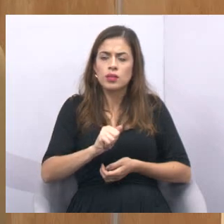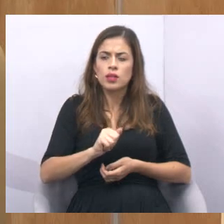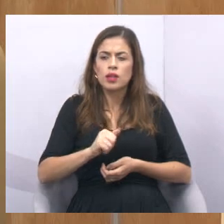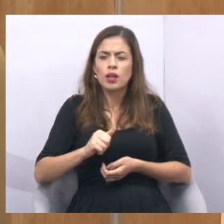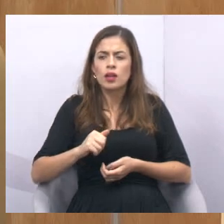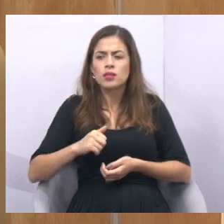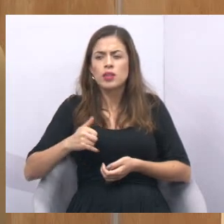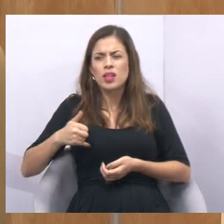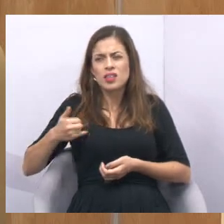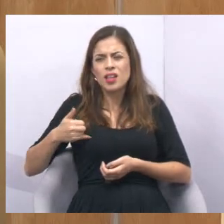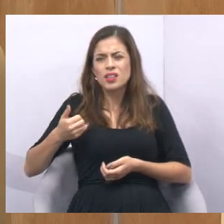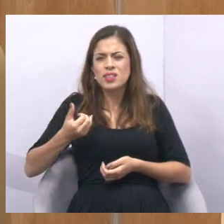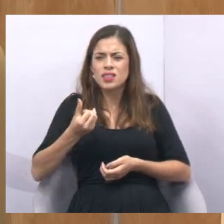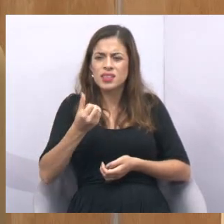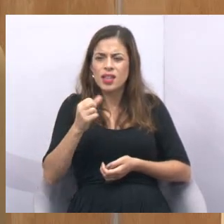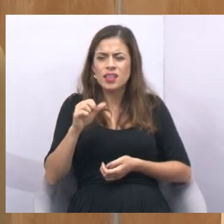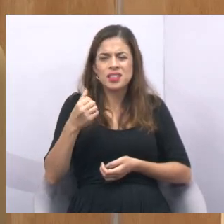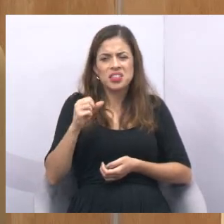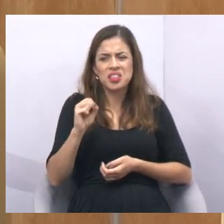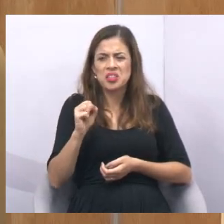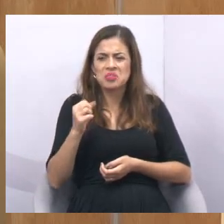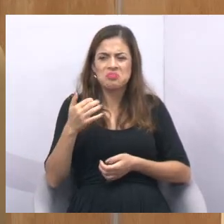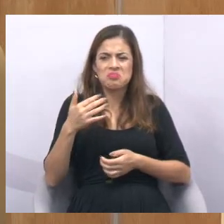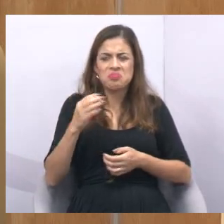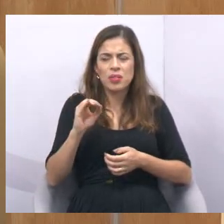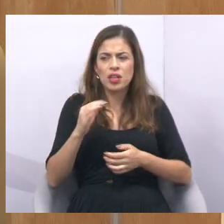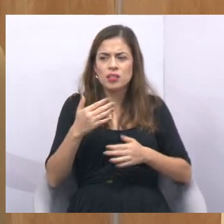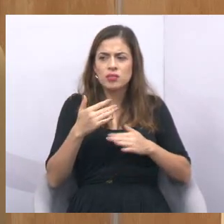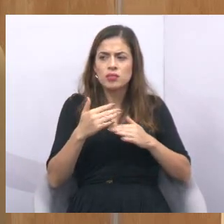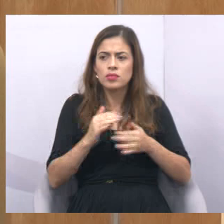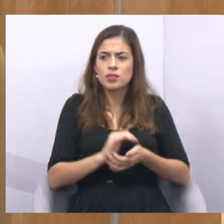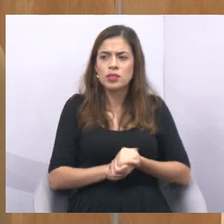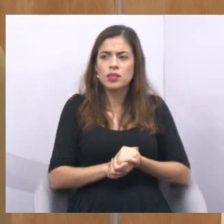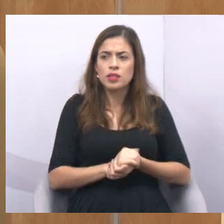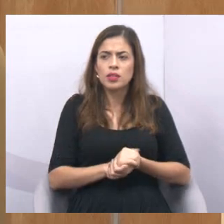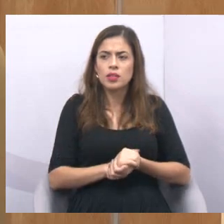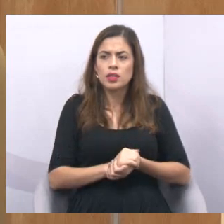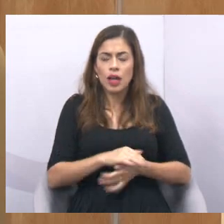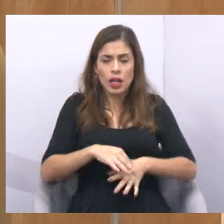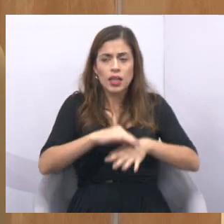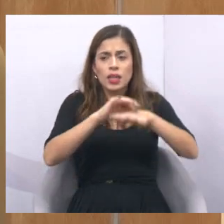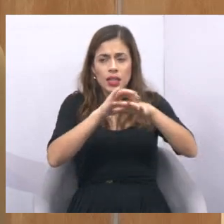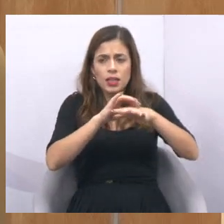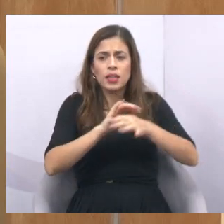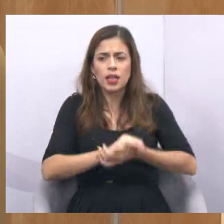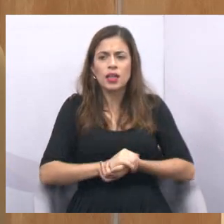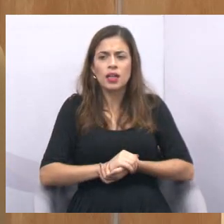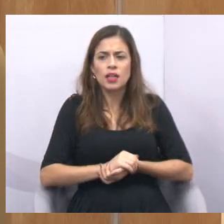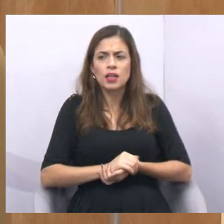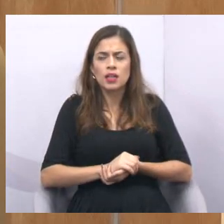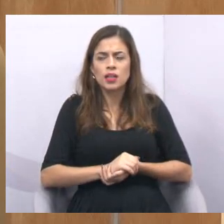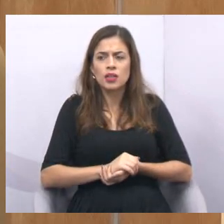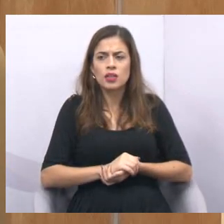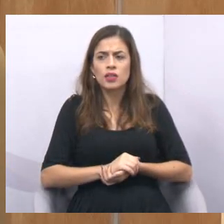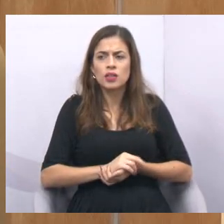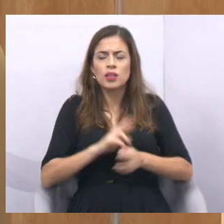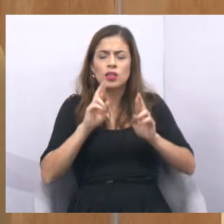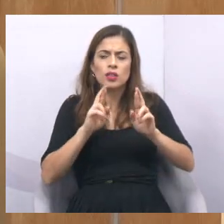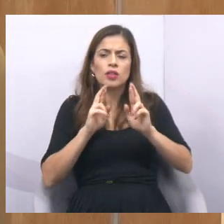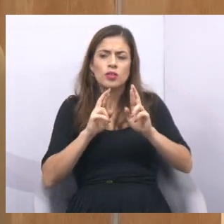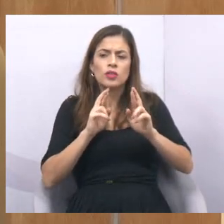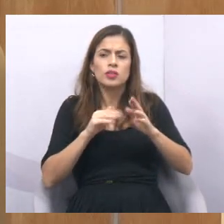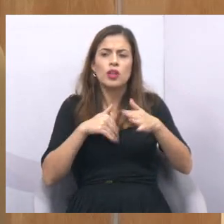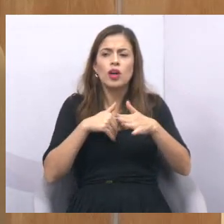tantos anos, que ela tinha um guarda-chuva. Ela era a líder do futebol do Corinthians, do basquete e do futebol do Corinthians,